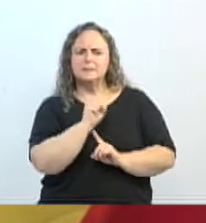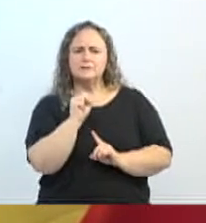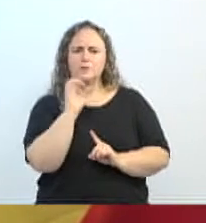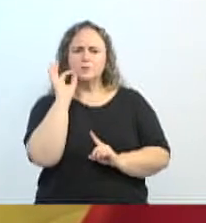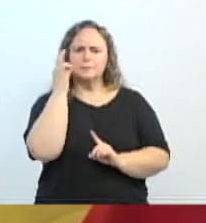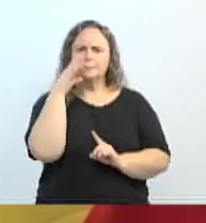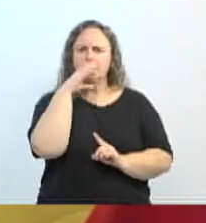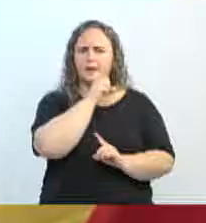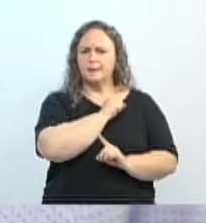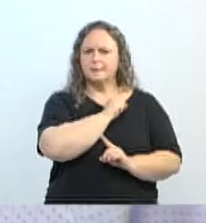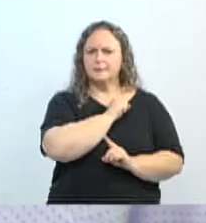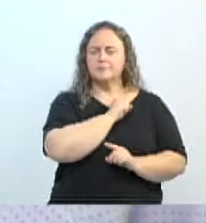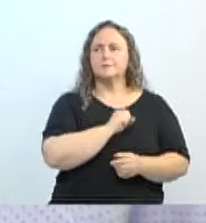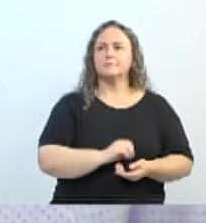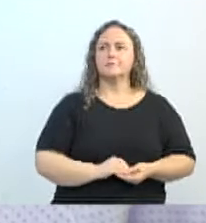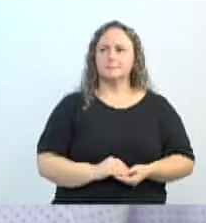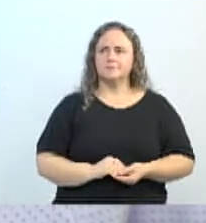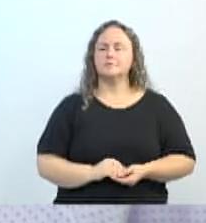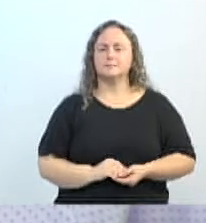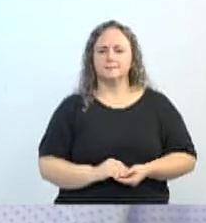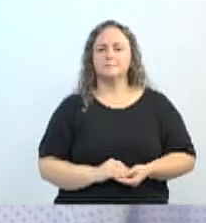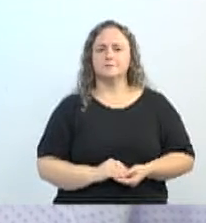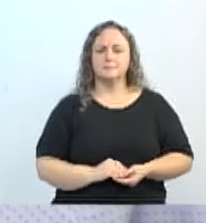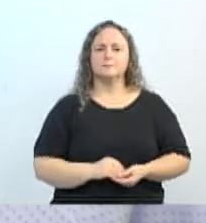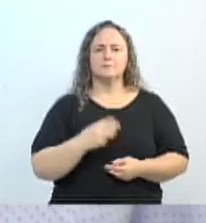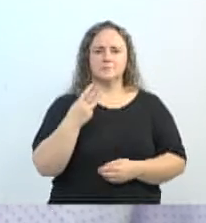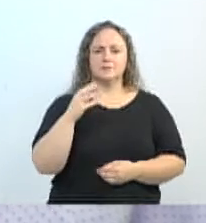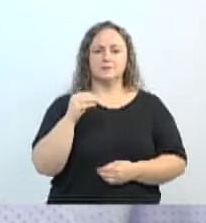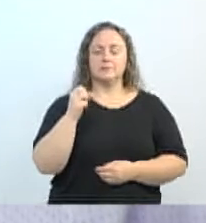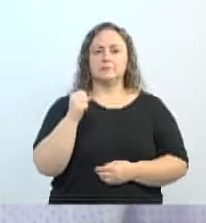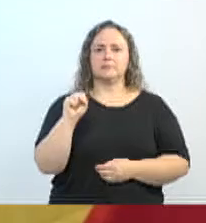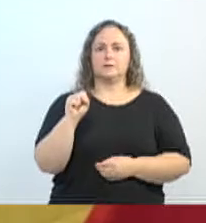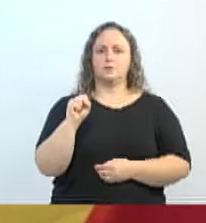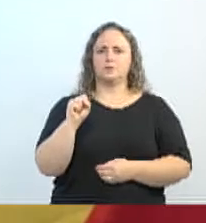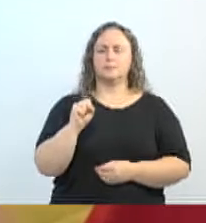presidente. Concedo mais 30 segundos.